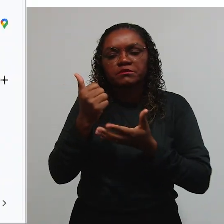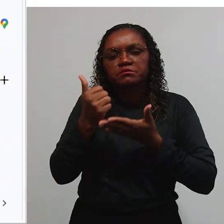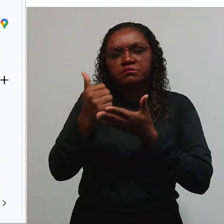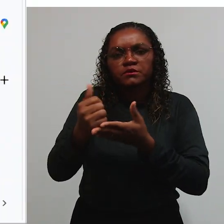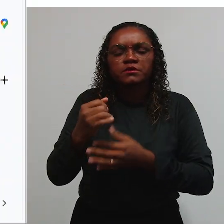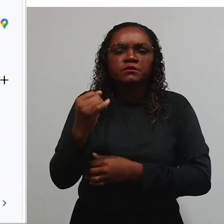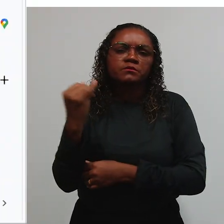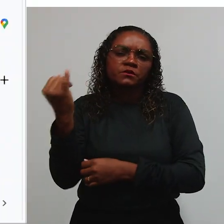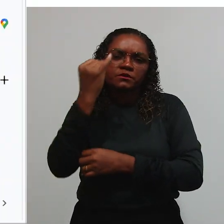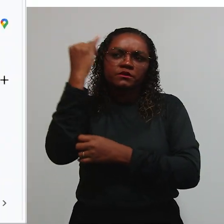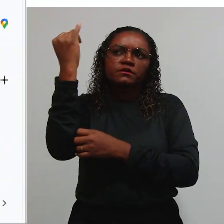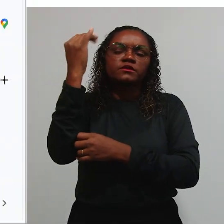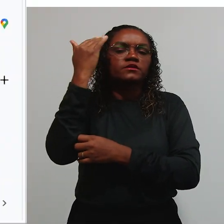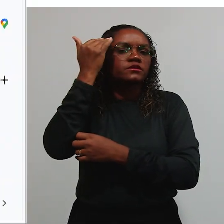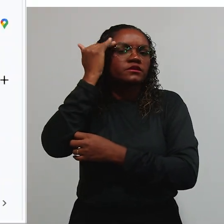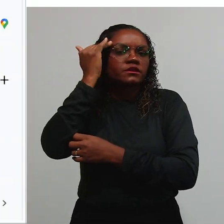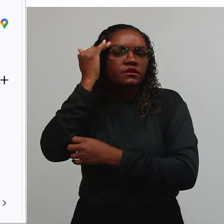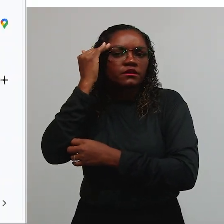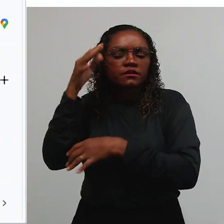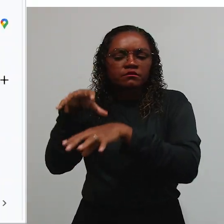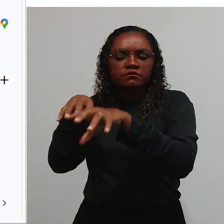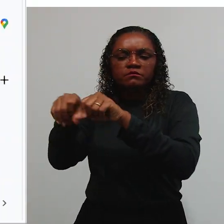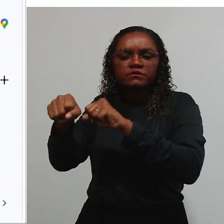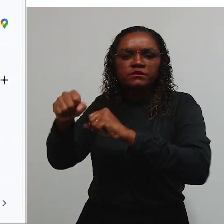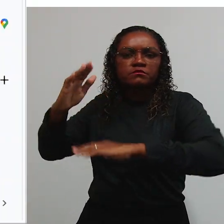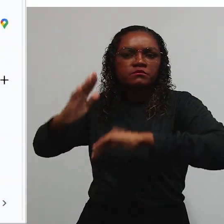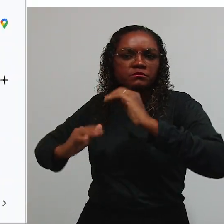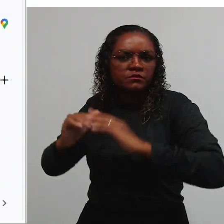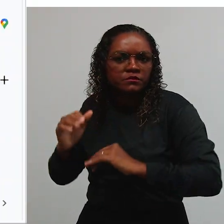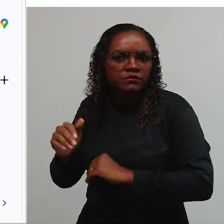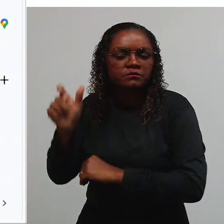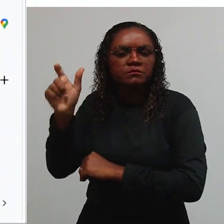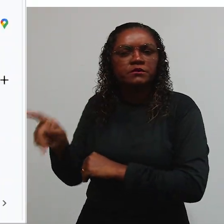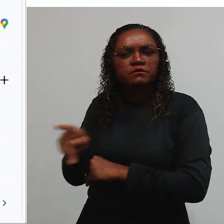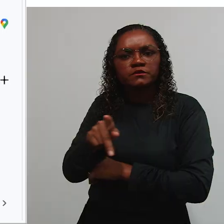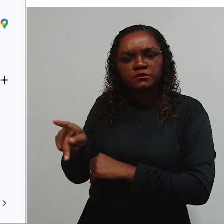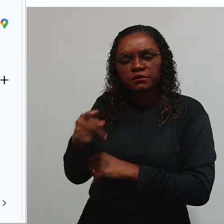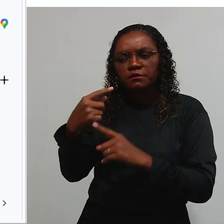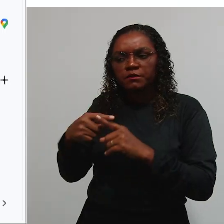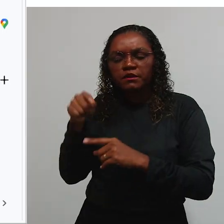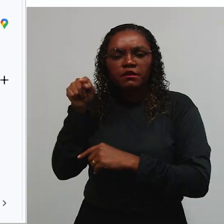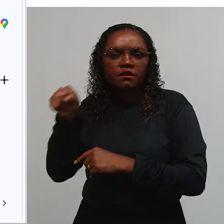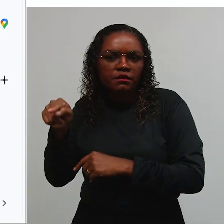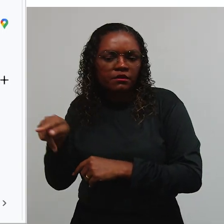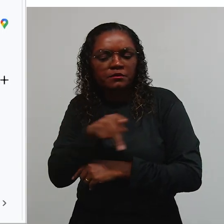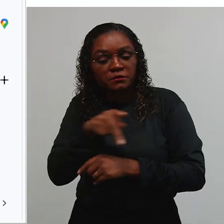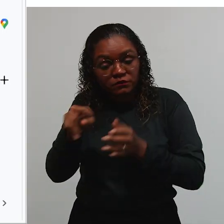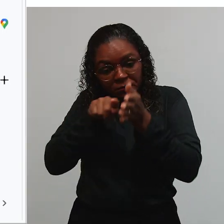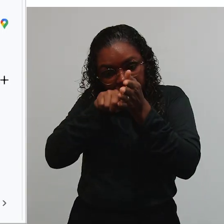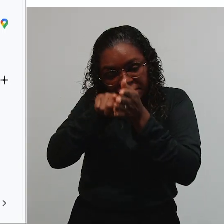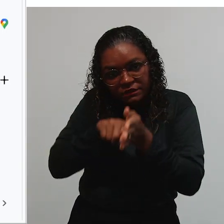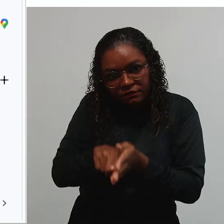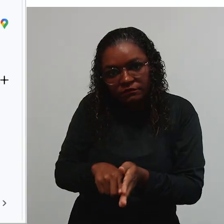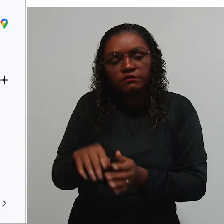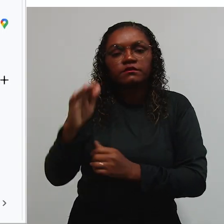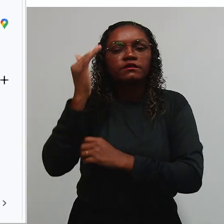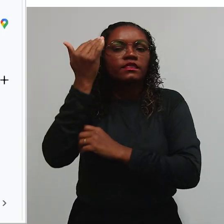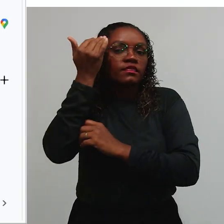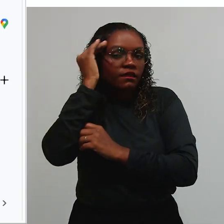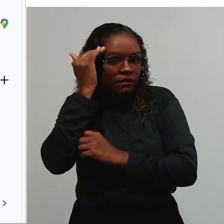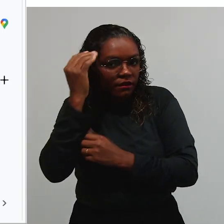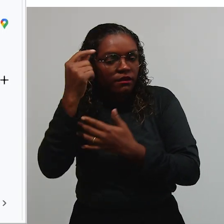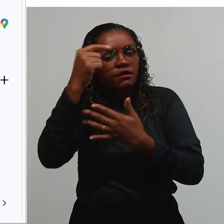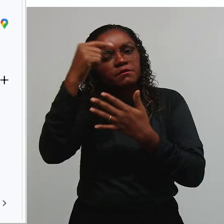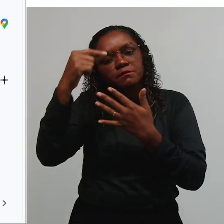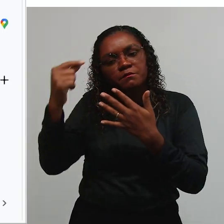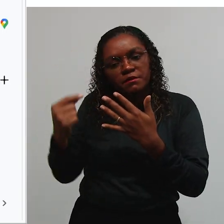para entender a formação do professor, do ponto de vista do professor pesquisador, entendendo